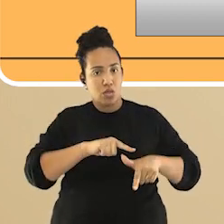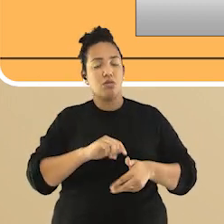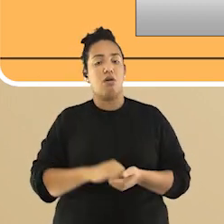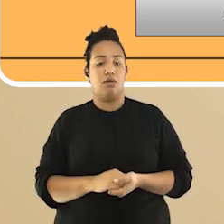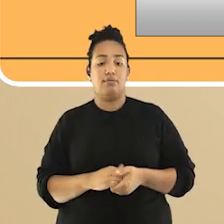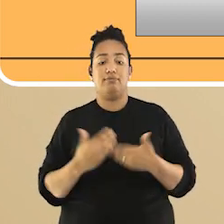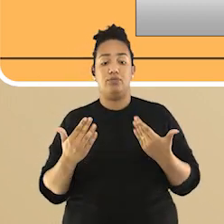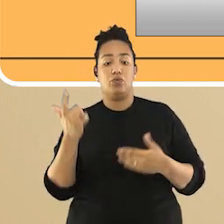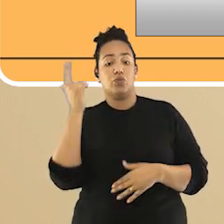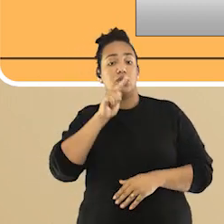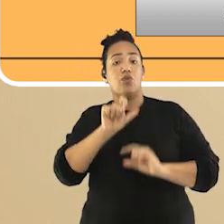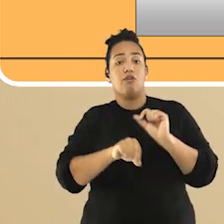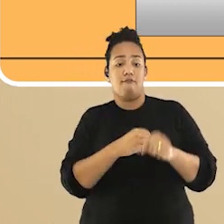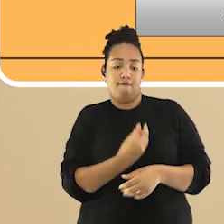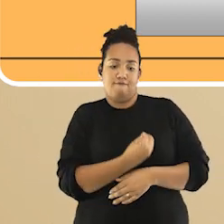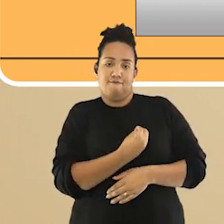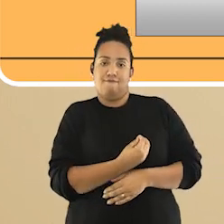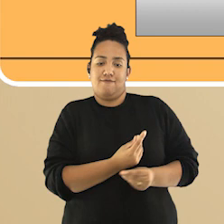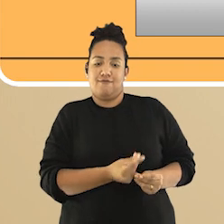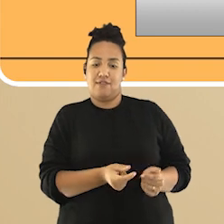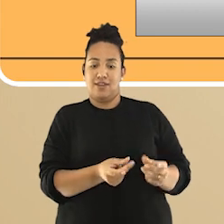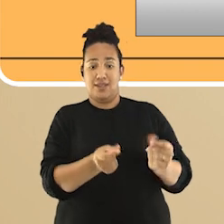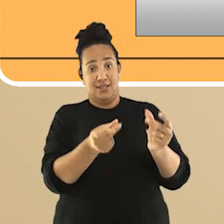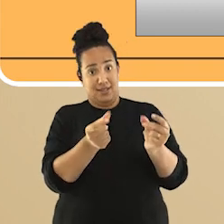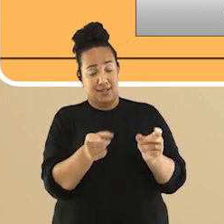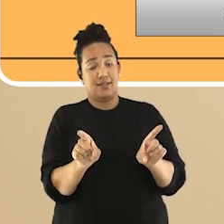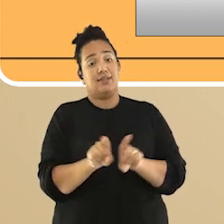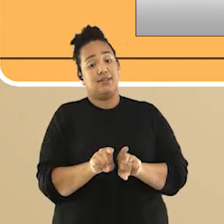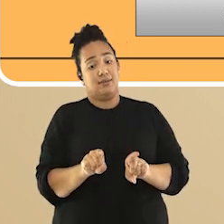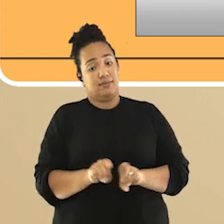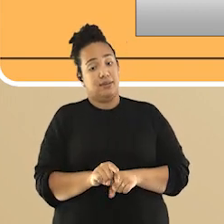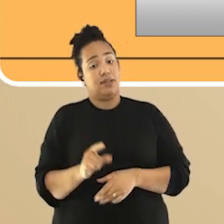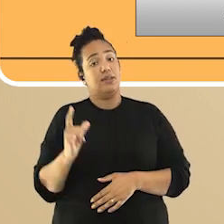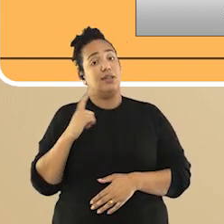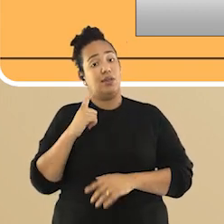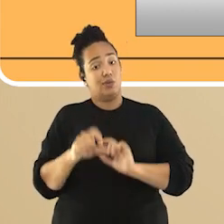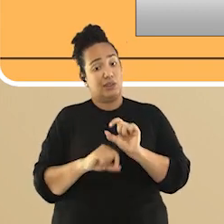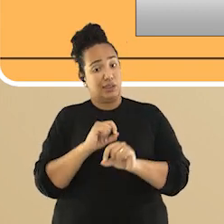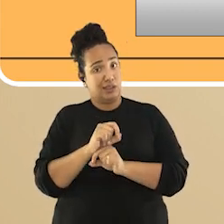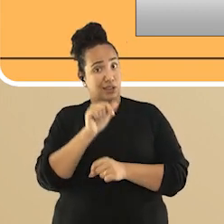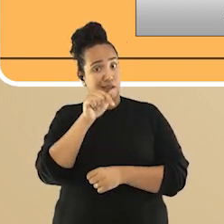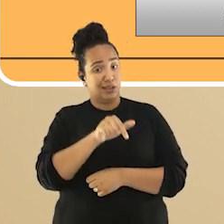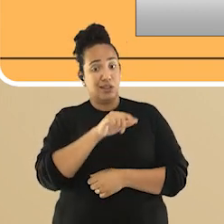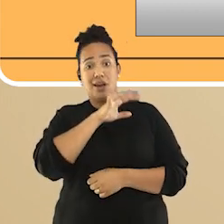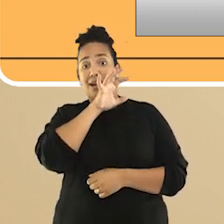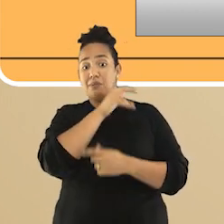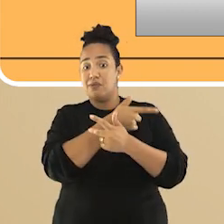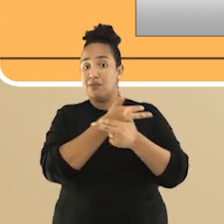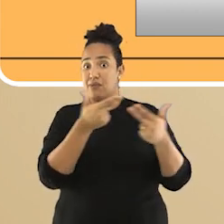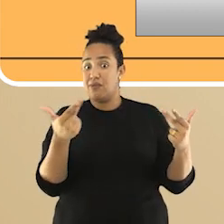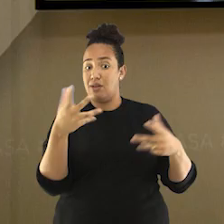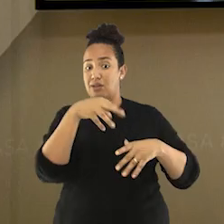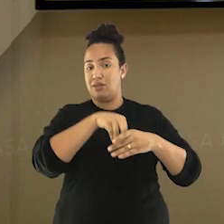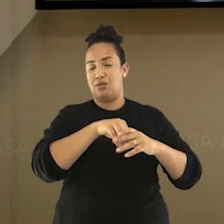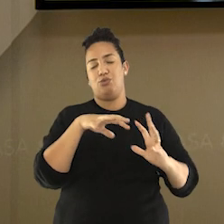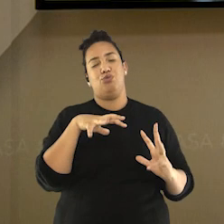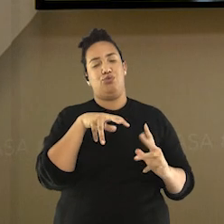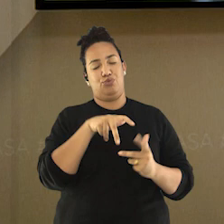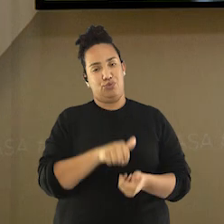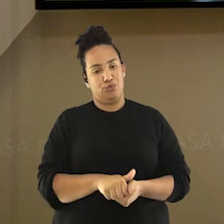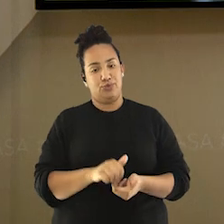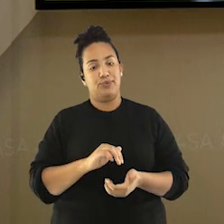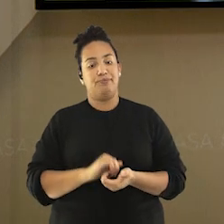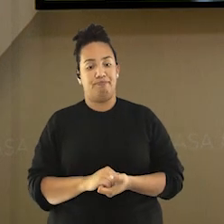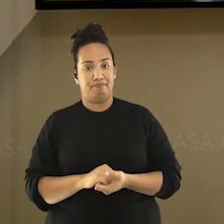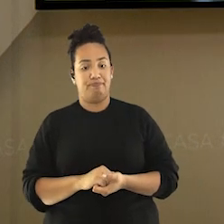uma alta taxa de sobrevivência e, não por acaso, existem tantos artrópodes no mundo. Mas